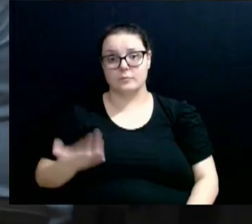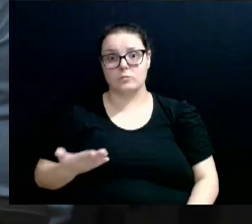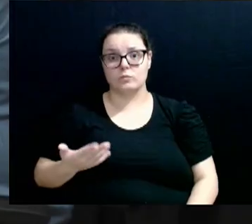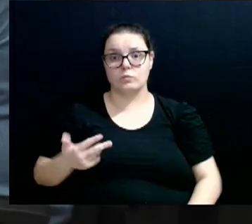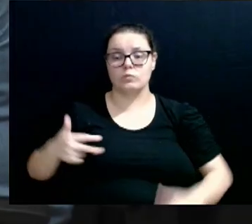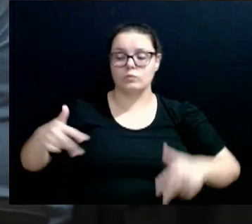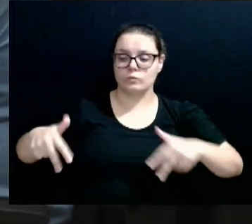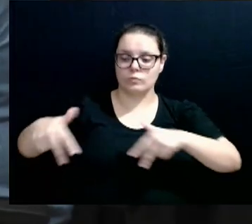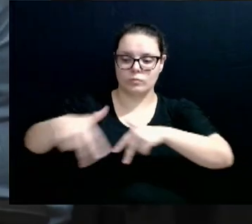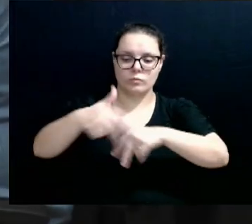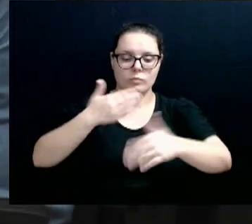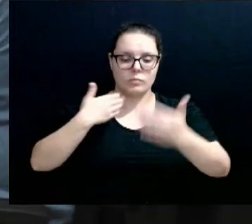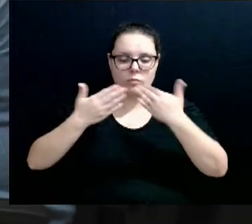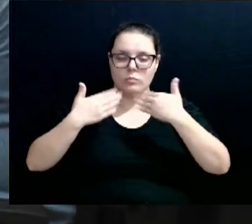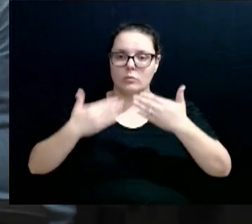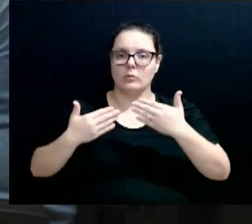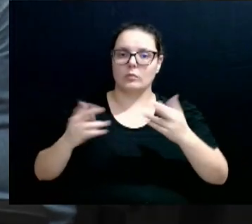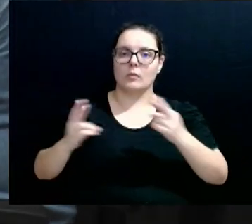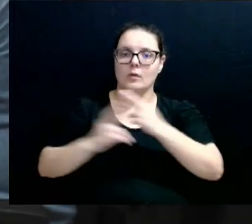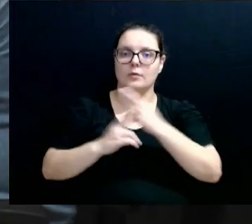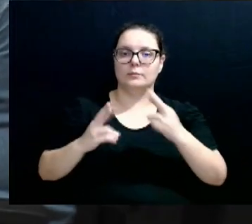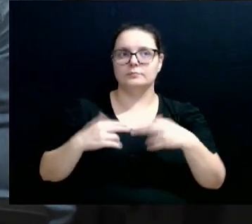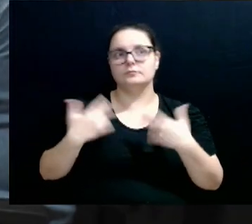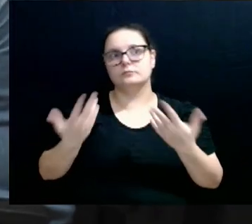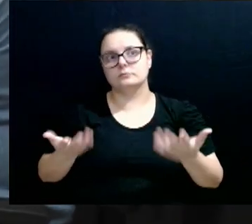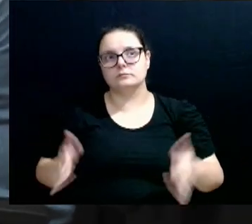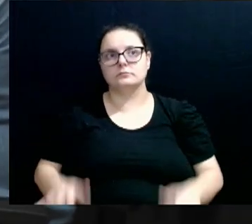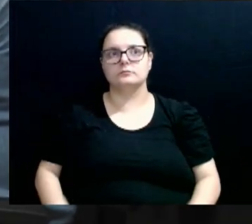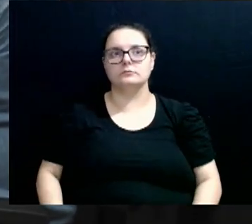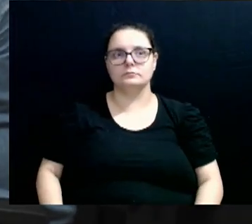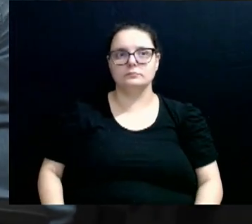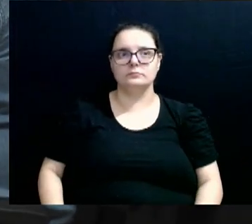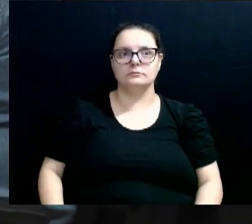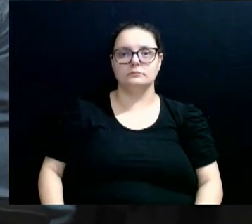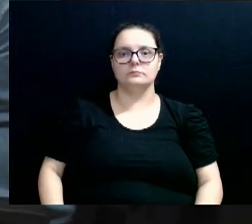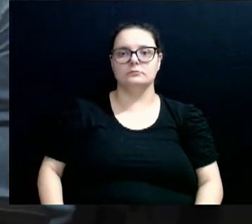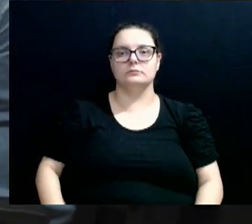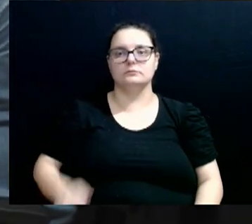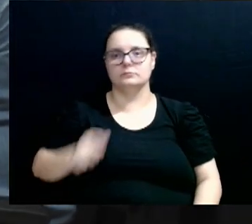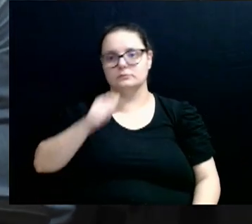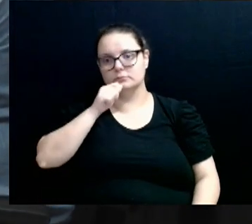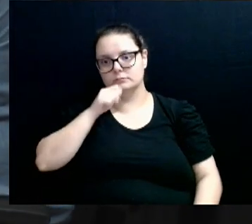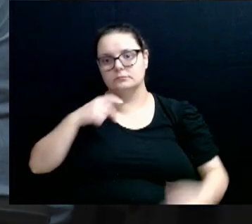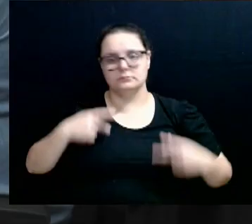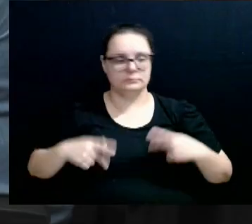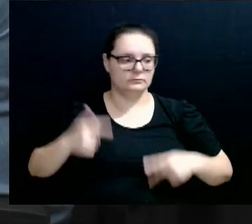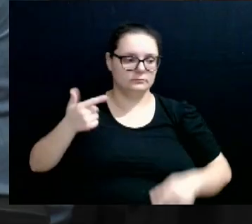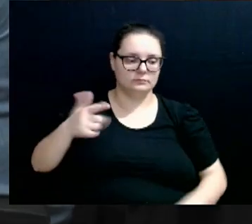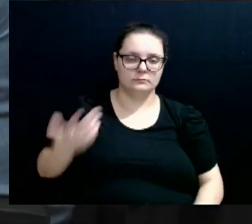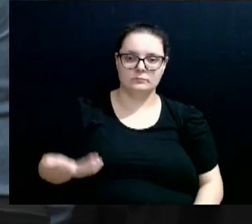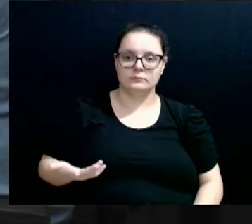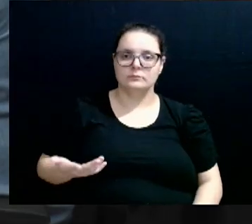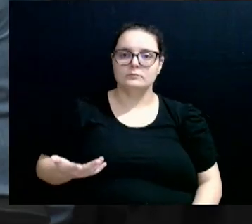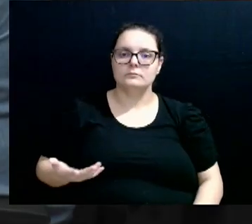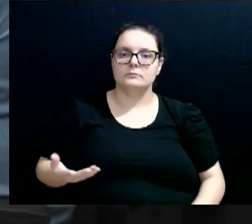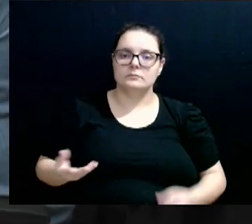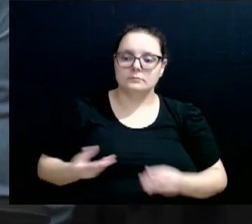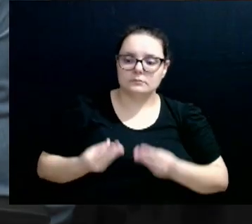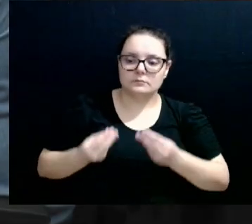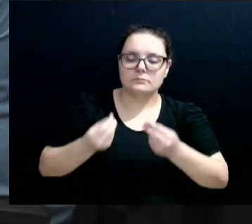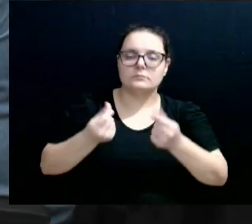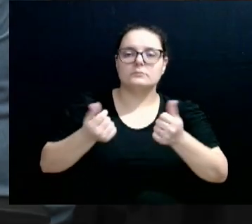diálogo, ainda que você não mantenha as posições, quer dizer, isso acaba enriquecendo todo mundo, esse embate ele é